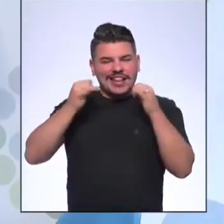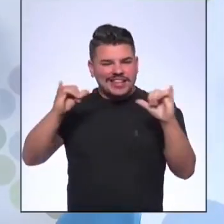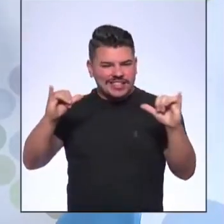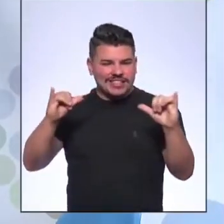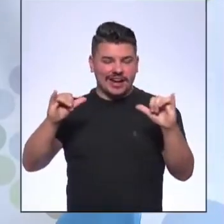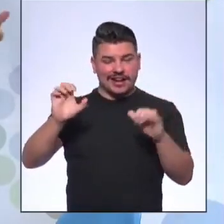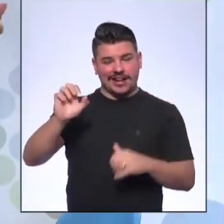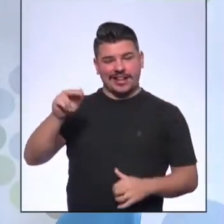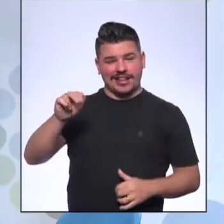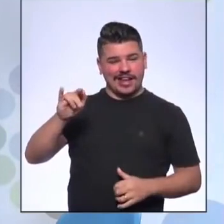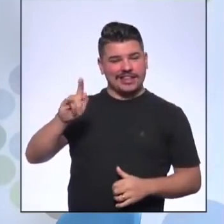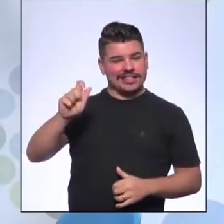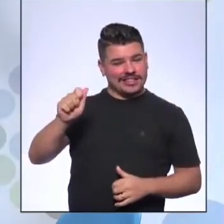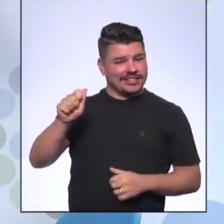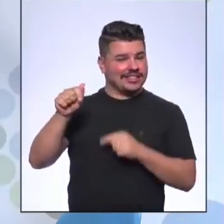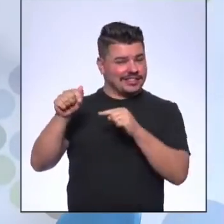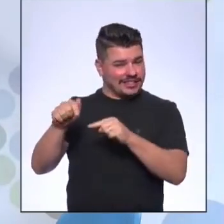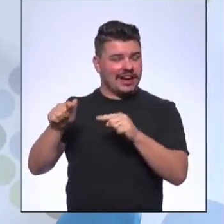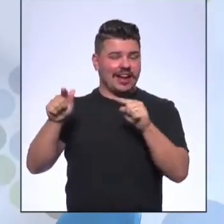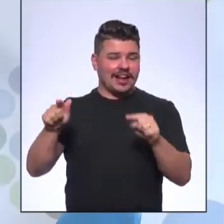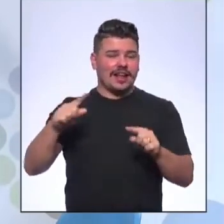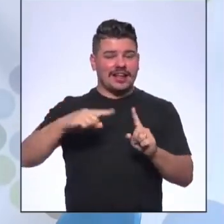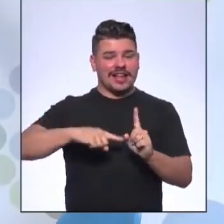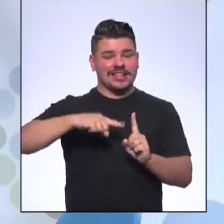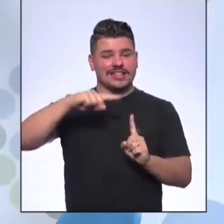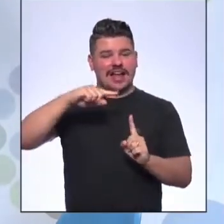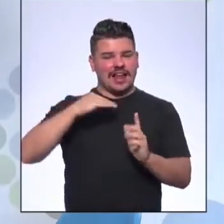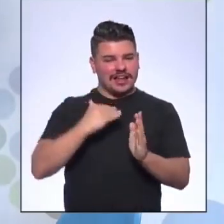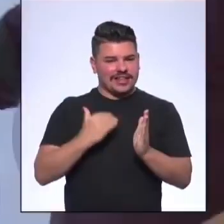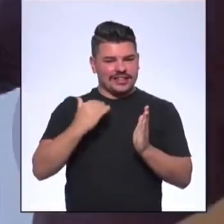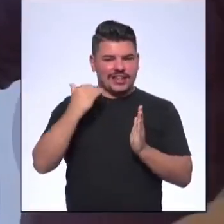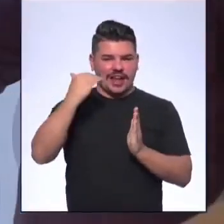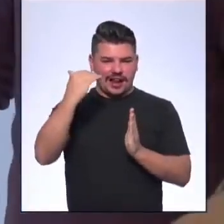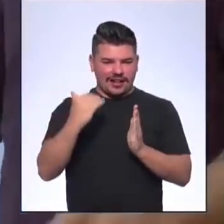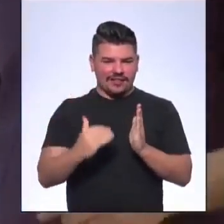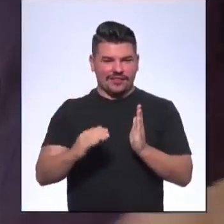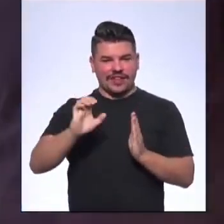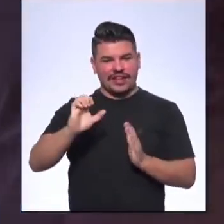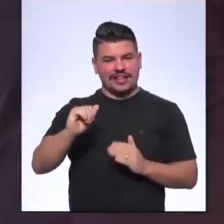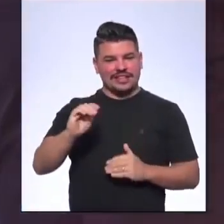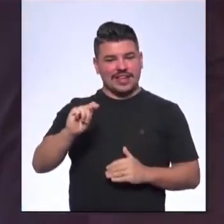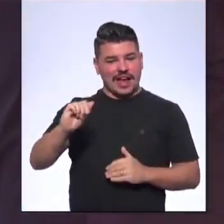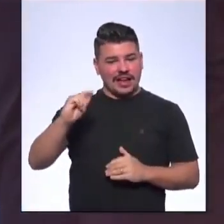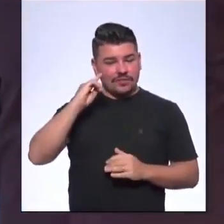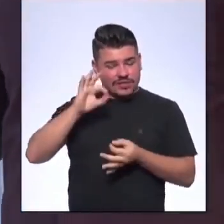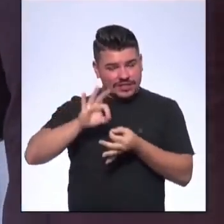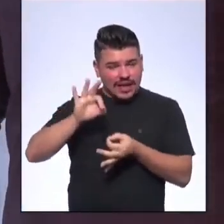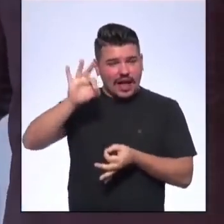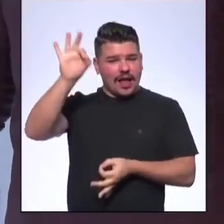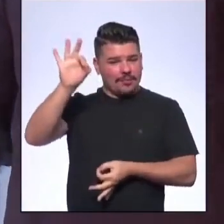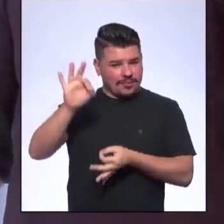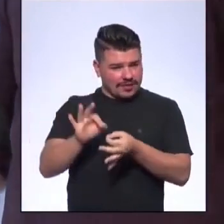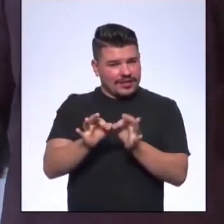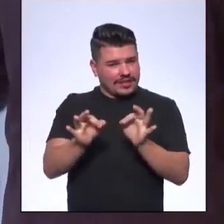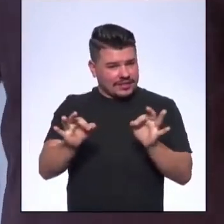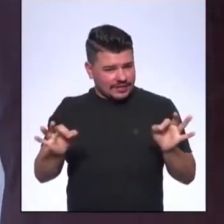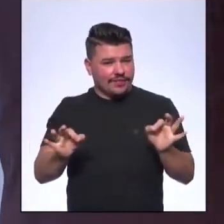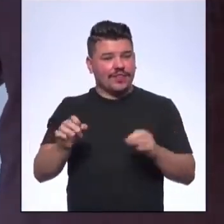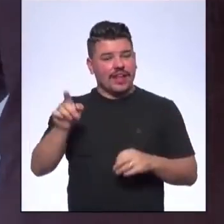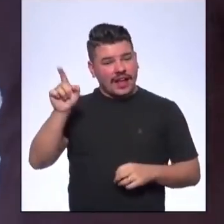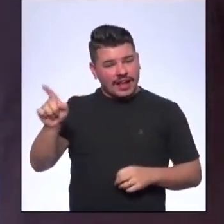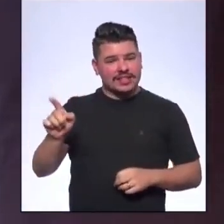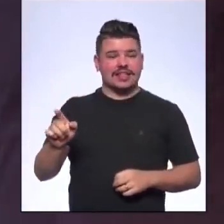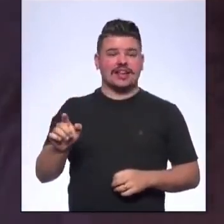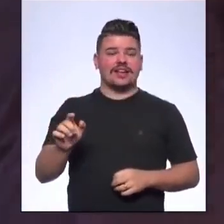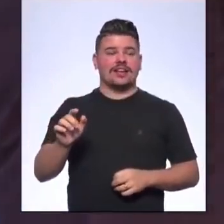né? Energia é uma grandeza escalar, tá? Então a força ali é do ponto de vista escalar, beleza? Então força, deslocamento vai estar uma